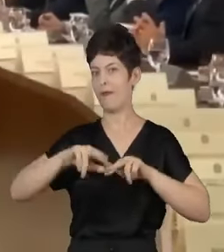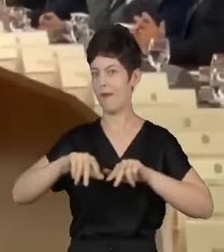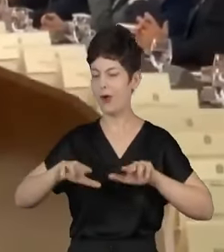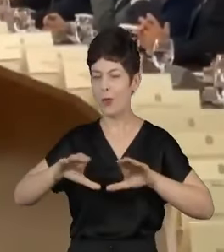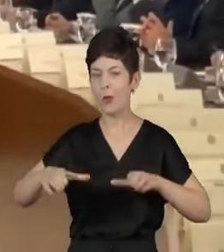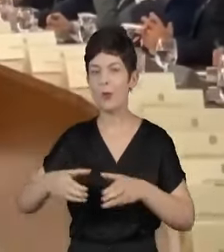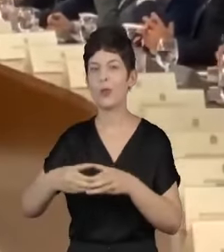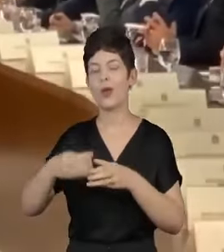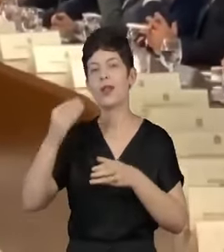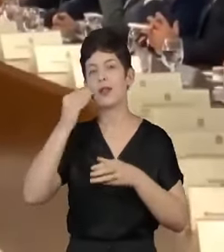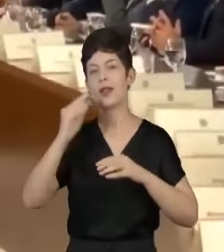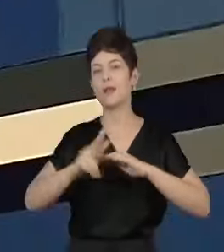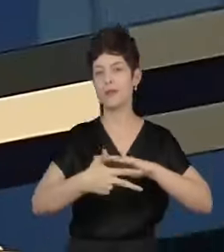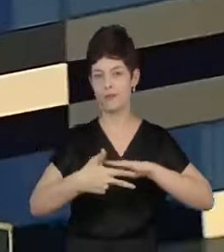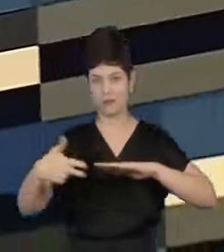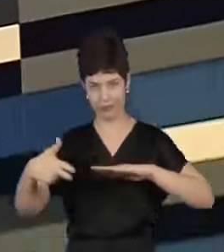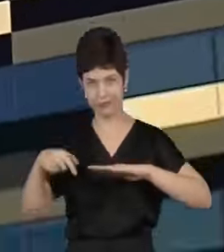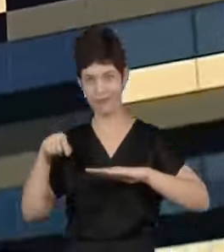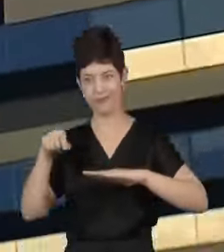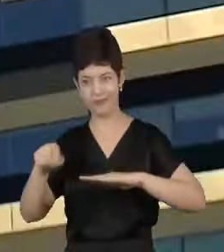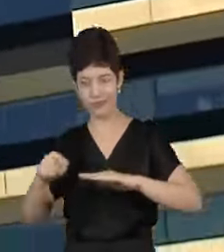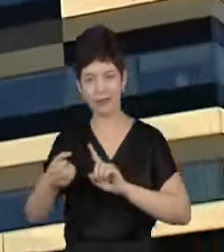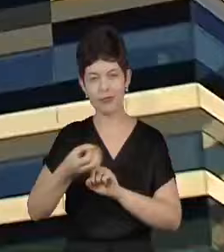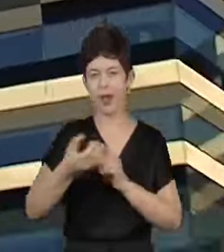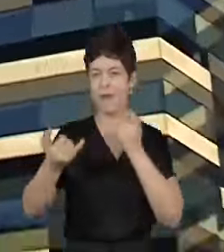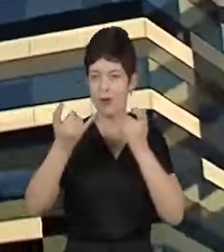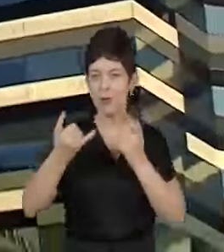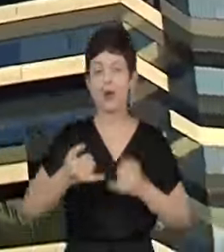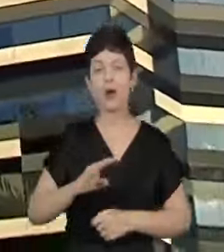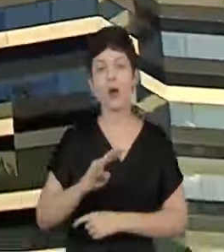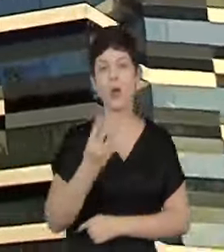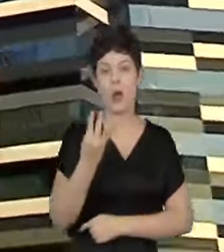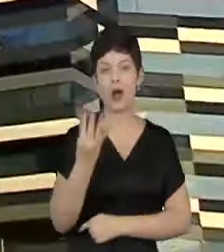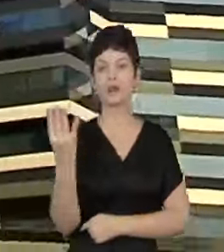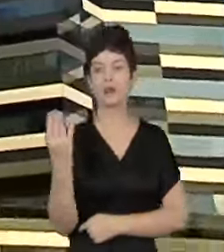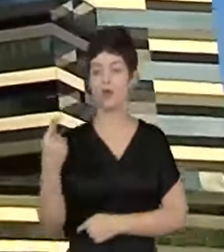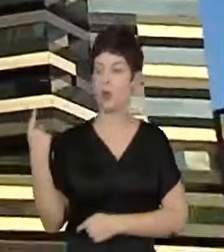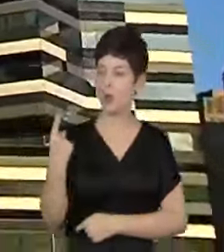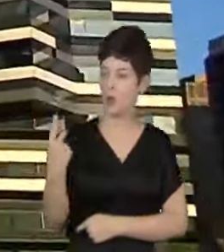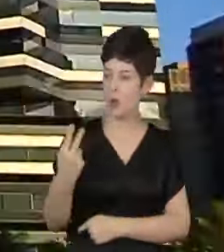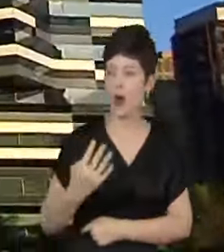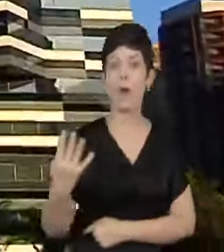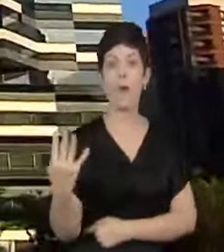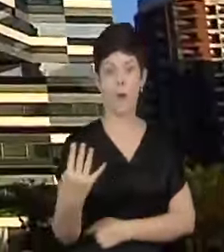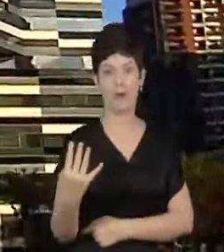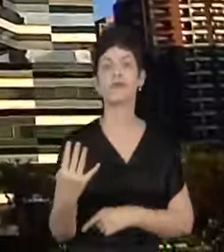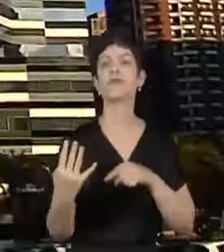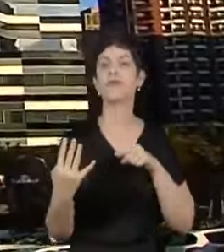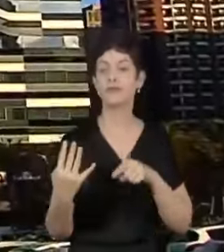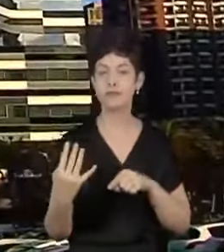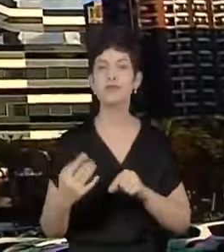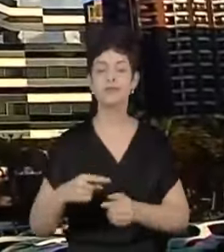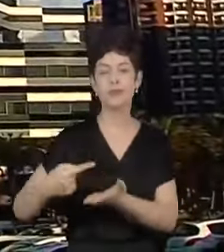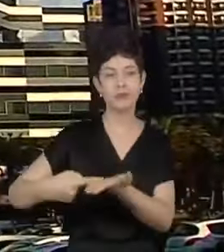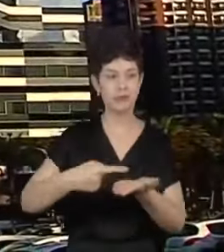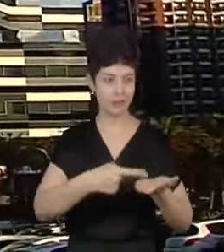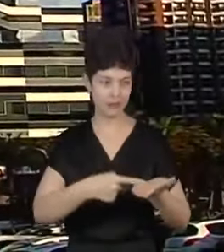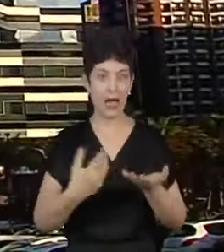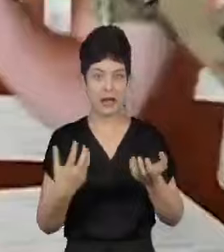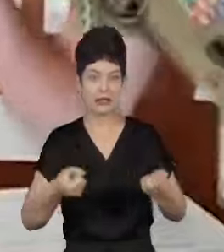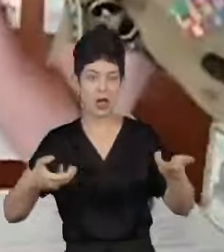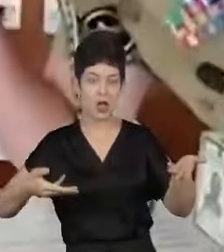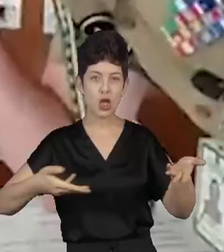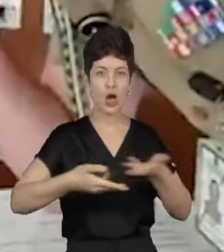tentativa de golpe de estado foi o quarto depoimento de mauru Sid a polícia federal após fechar acordo de delação